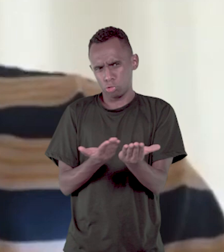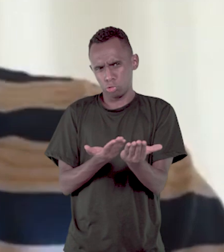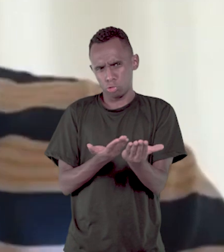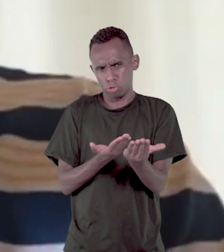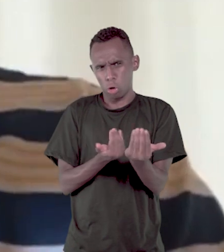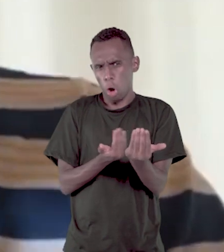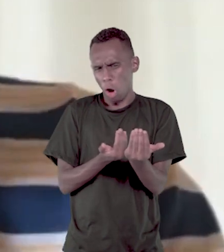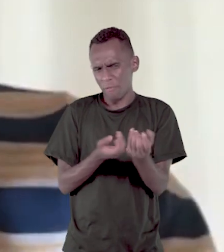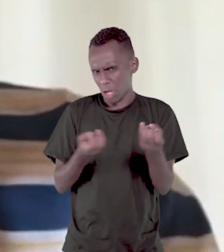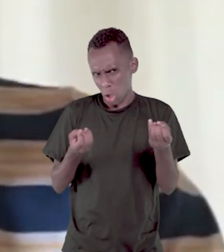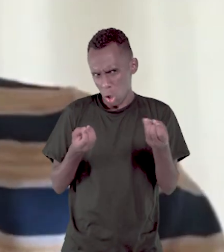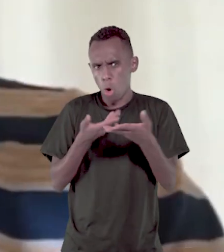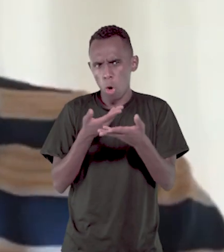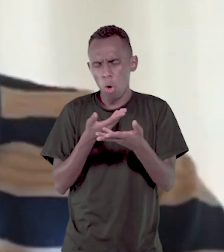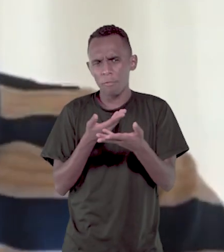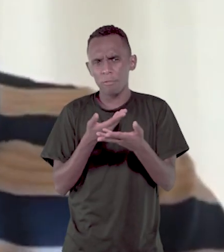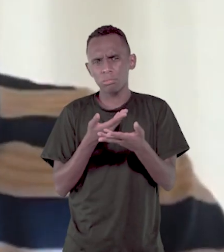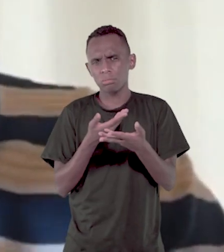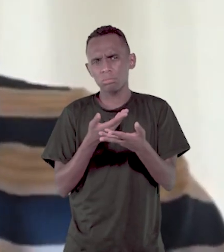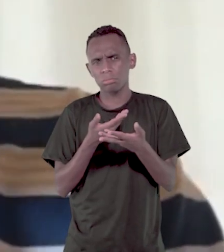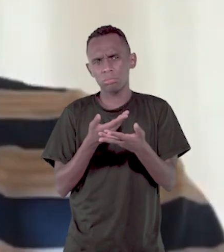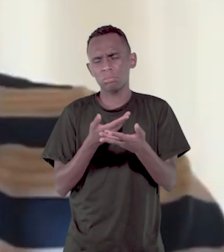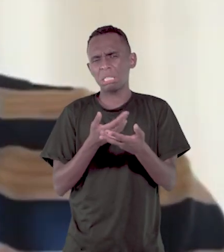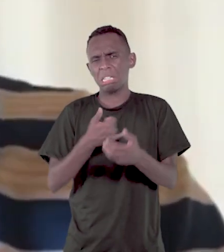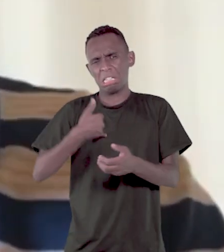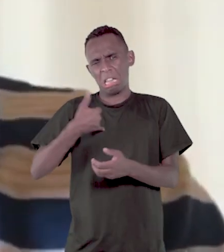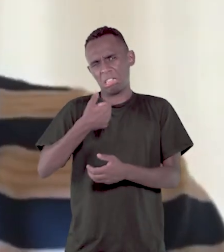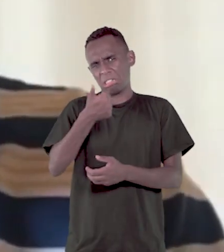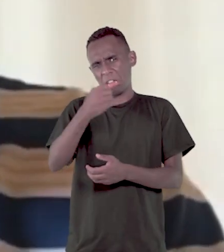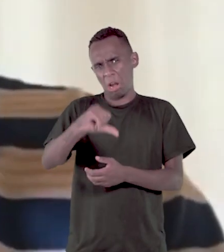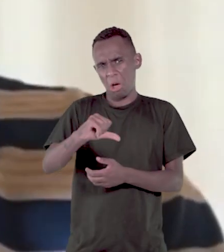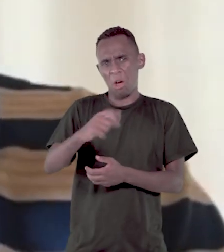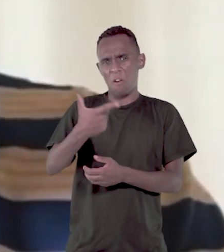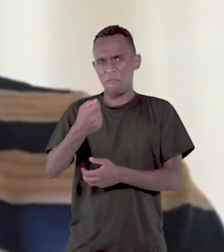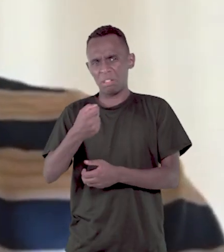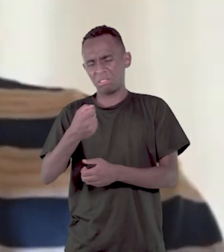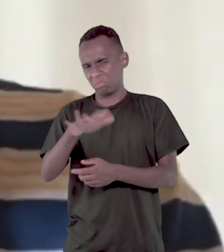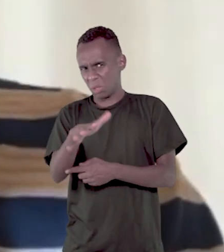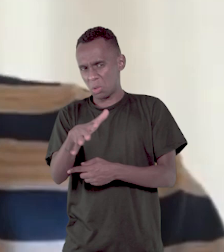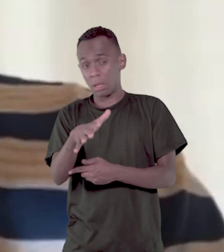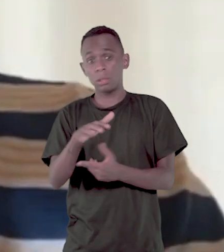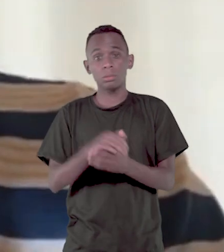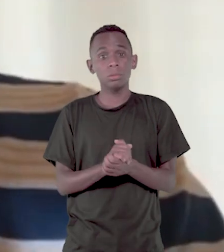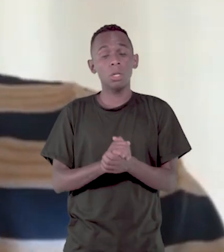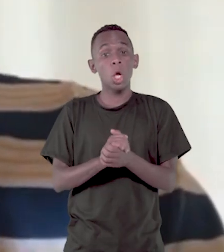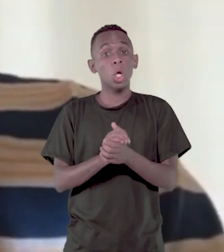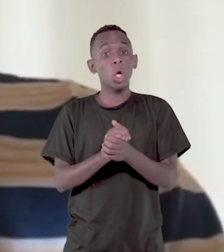de muito jovens, muito jovens, na média de 19, 20 anos,